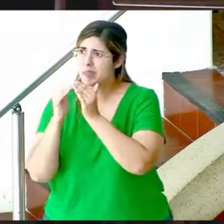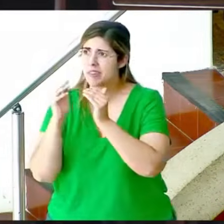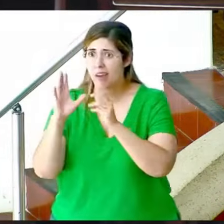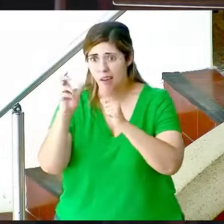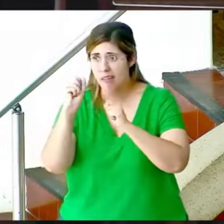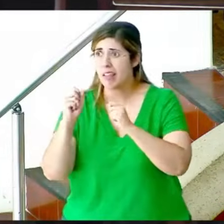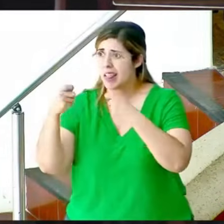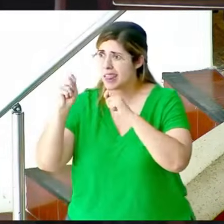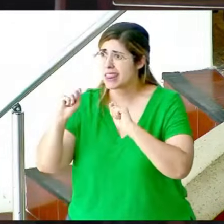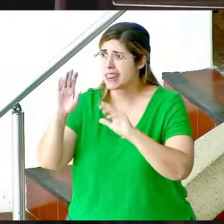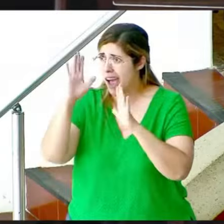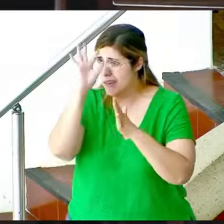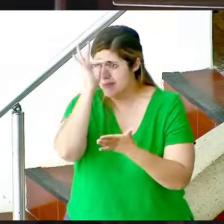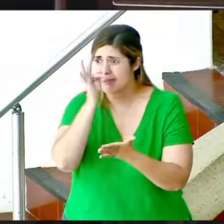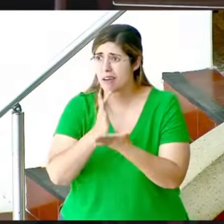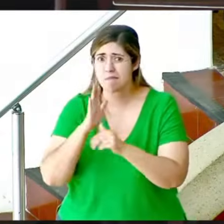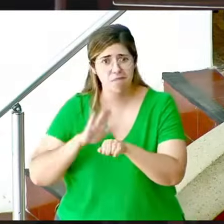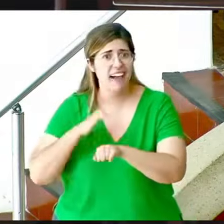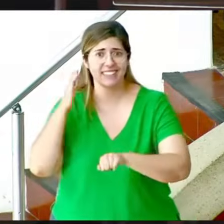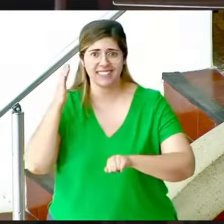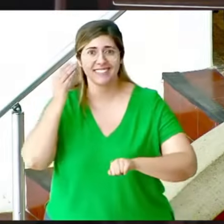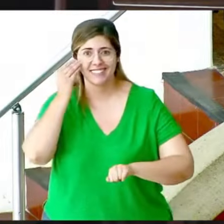fé. Esse é o nosso estado.